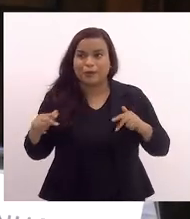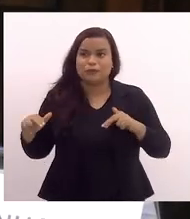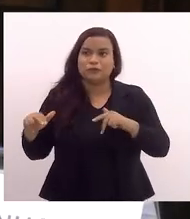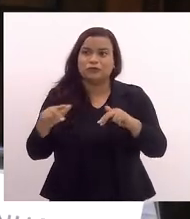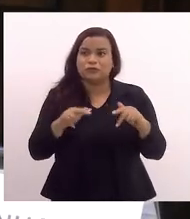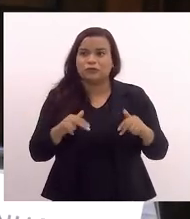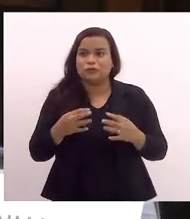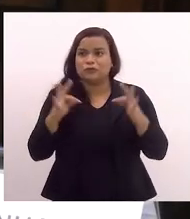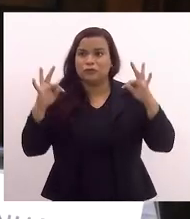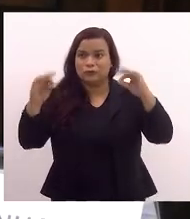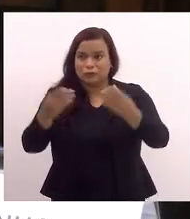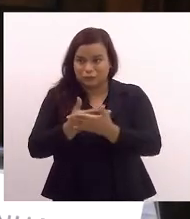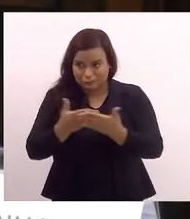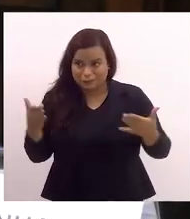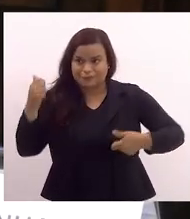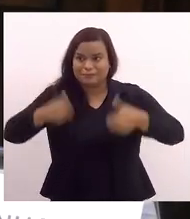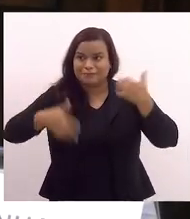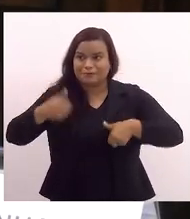que aqui estiveram.